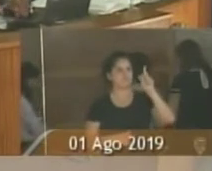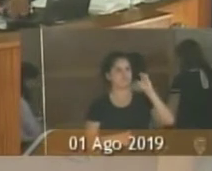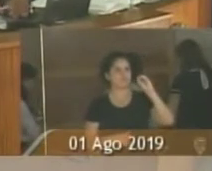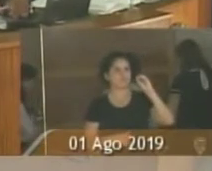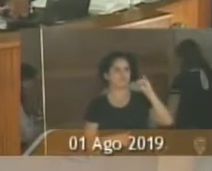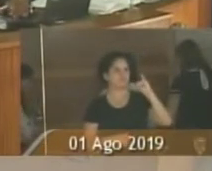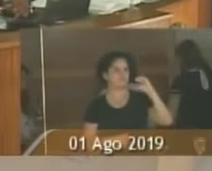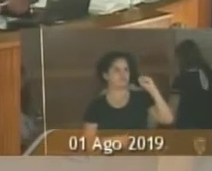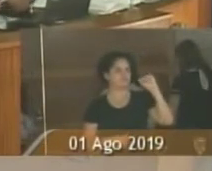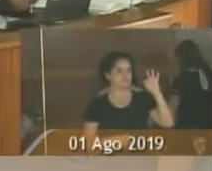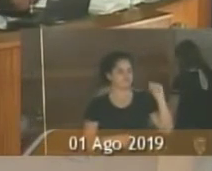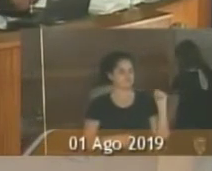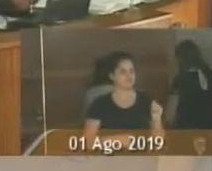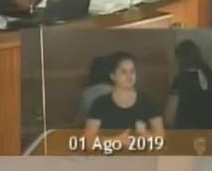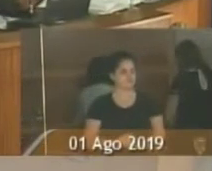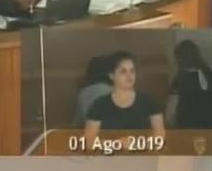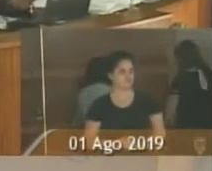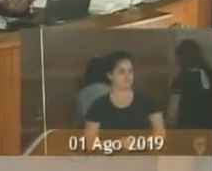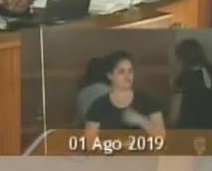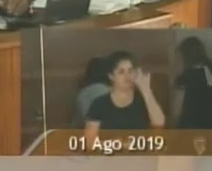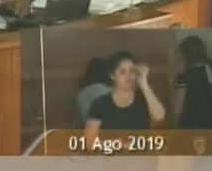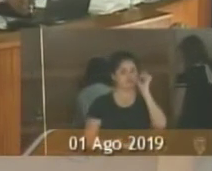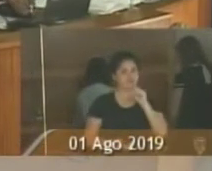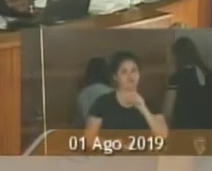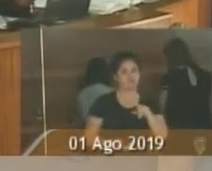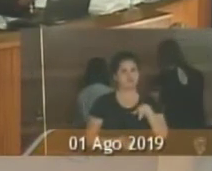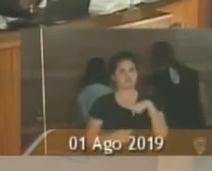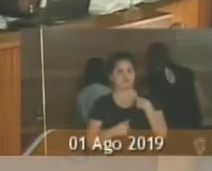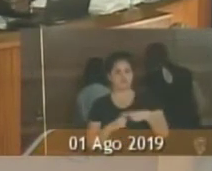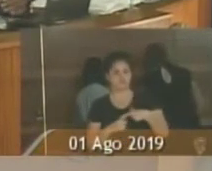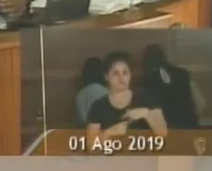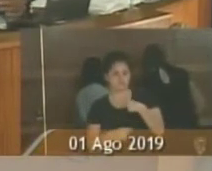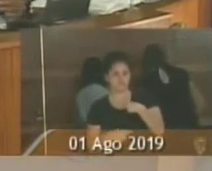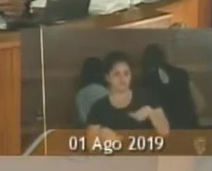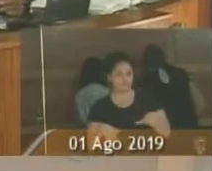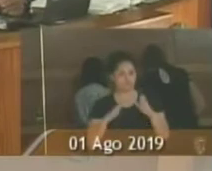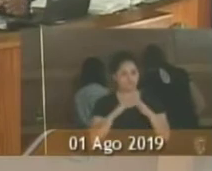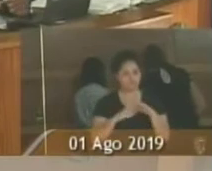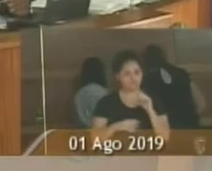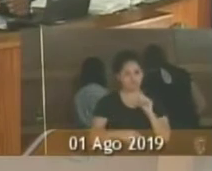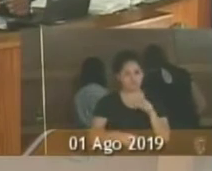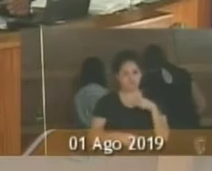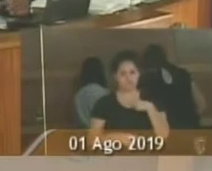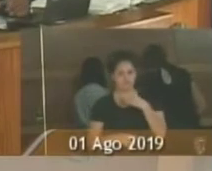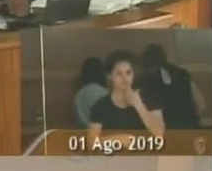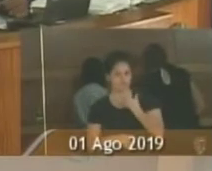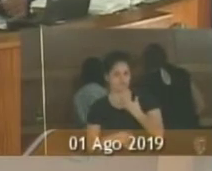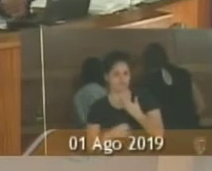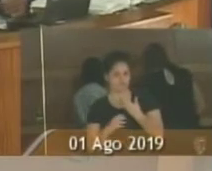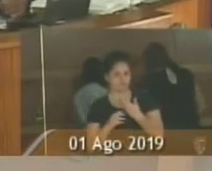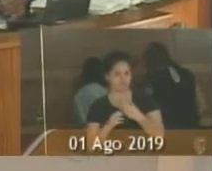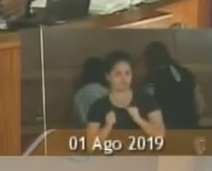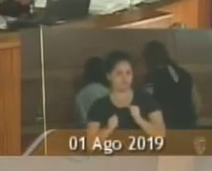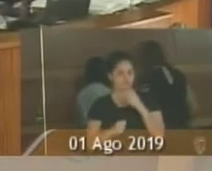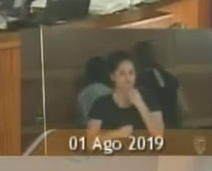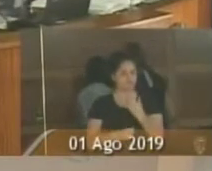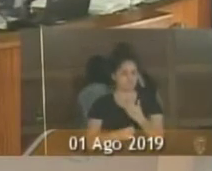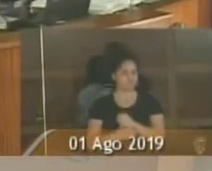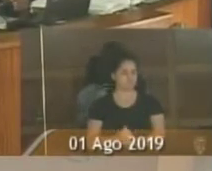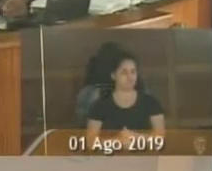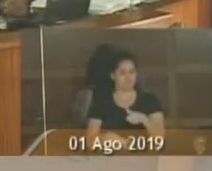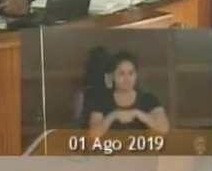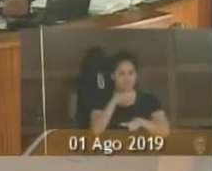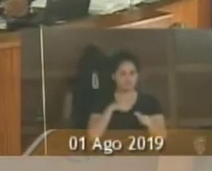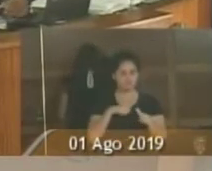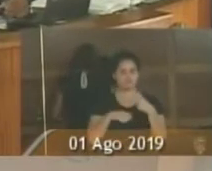moramos no bairro, só nós que temos que fazer, só nós que temos que cobrar. Pelo contrário, né, eu quero ir